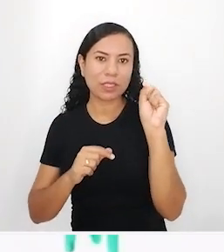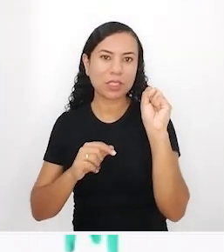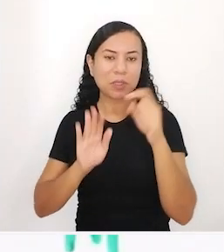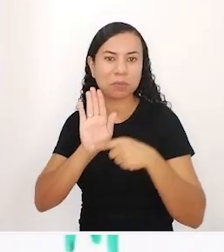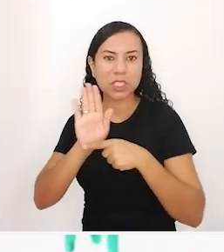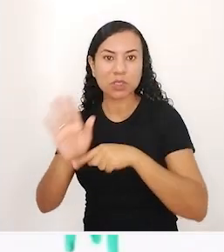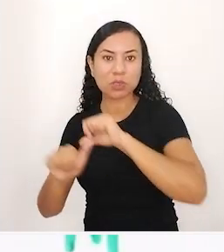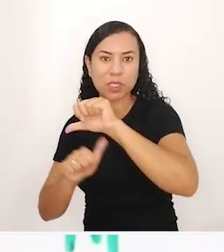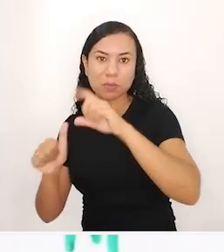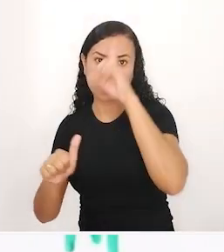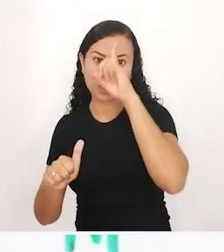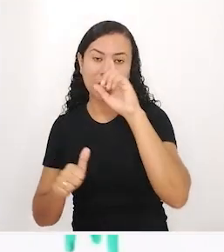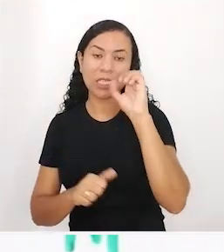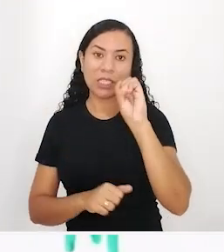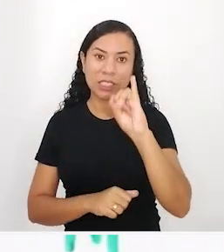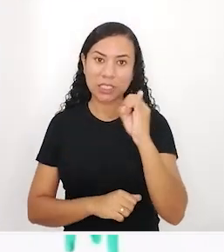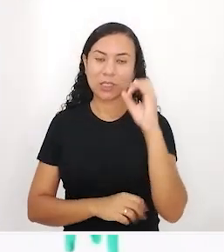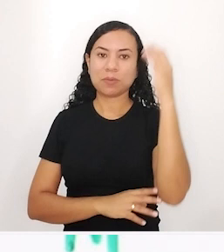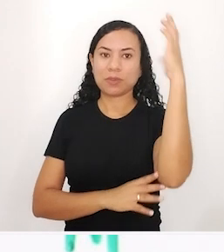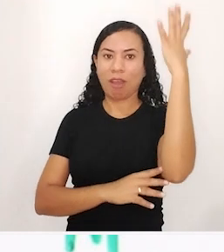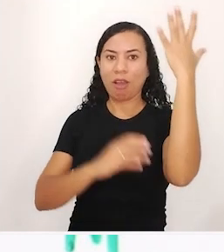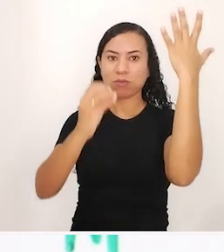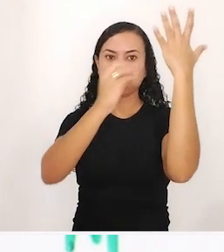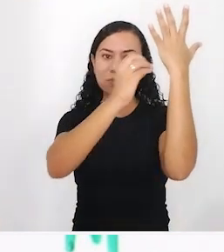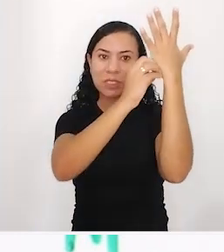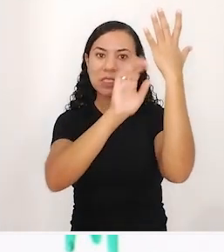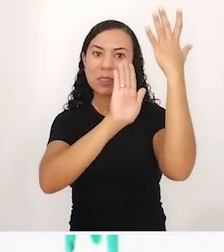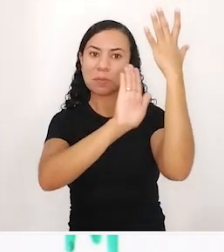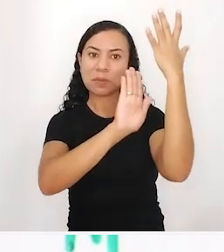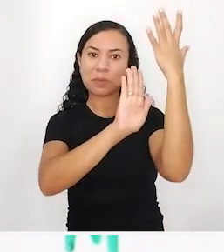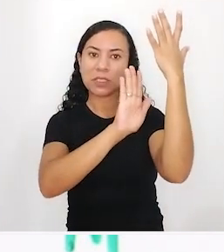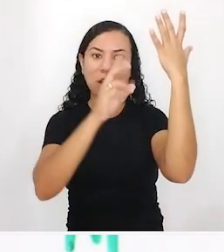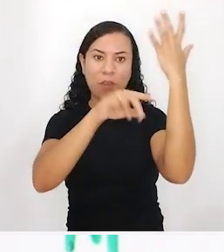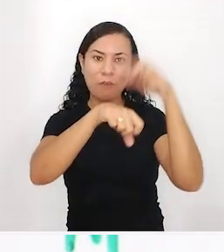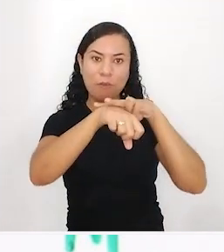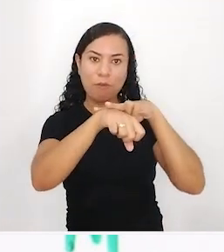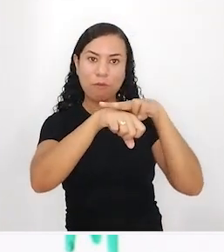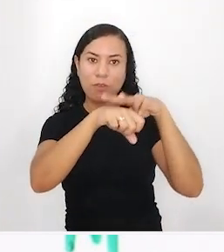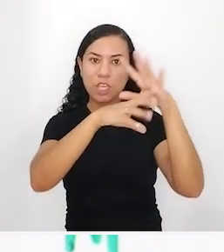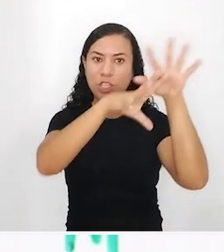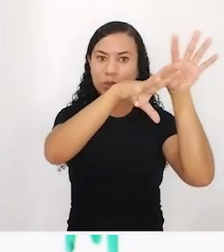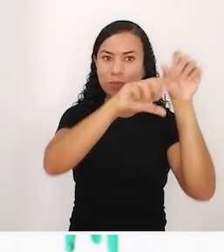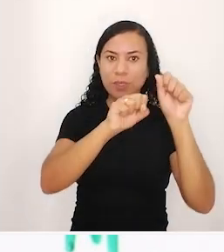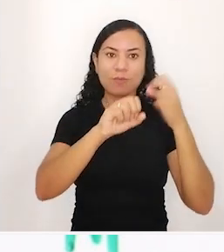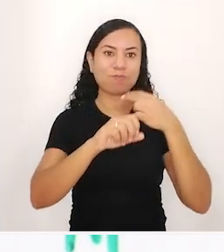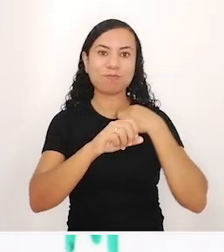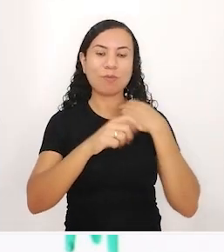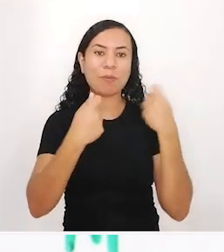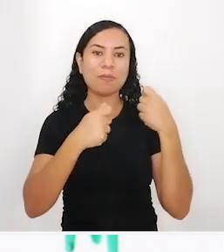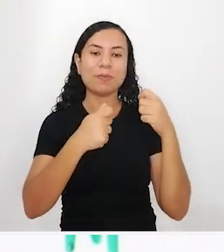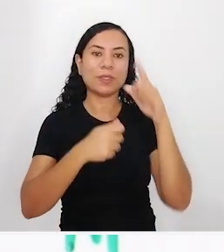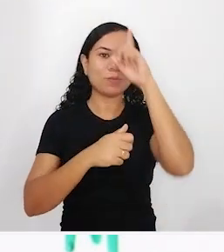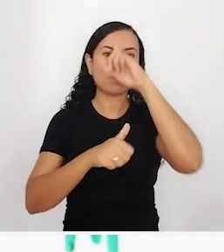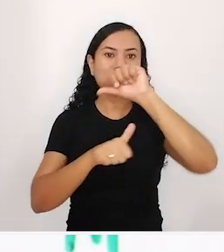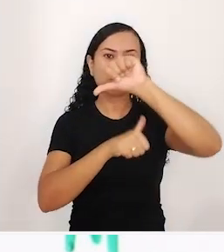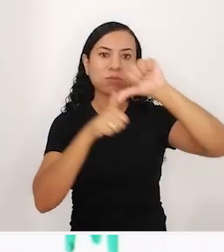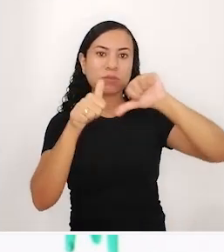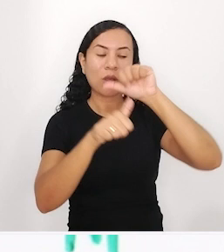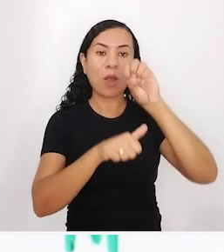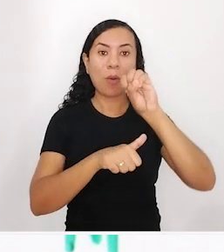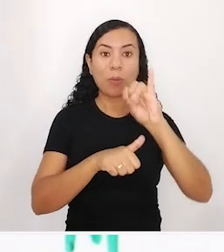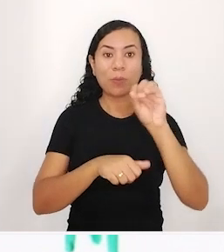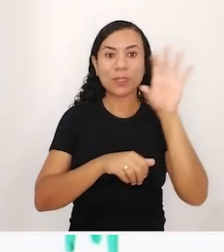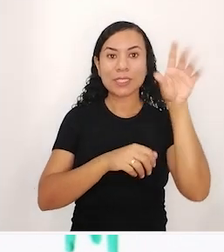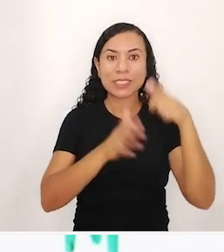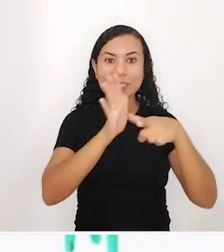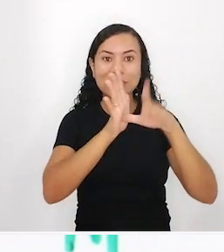desse grupo não devem ser colhidas antes de sua maturação, porque após a sua colheita, elas geralmente entram em processo de senescência,